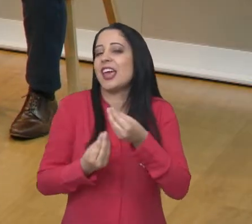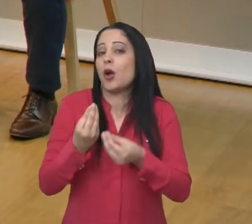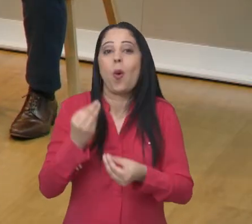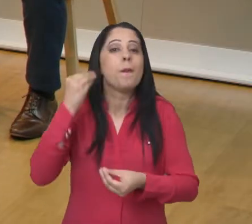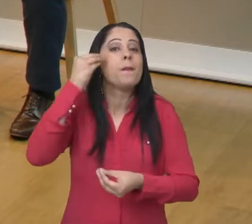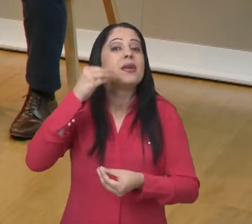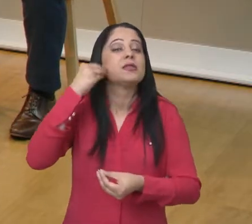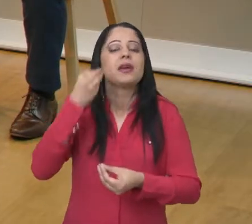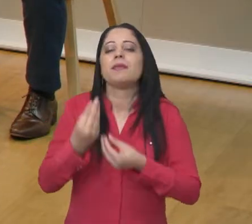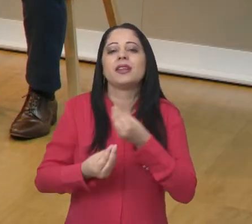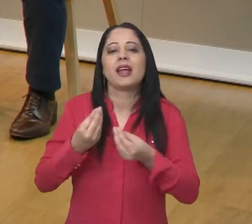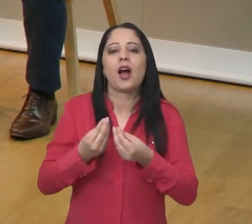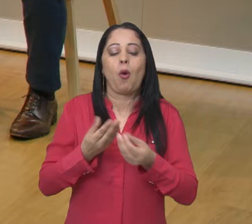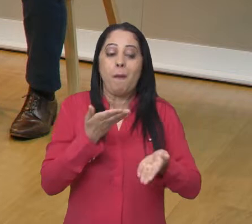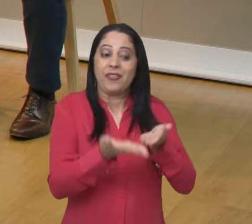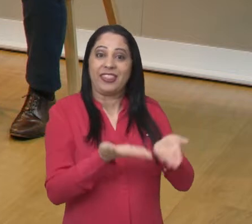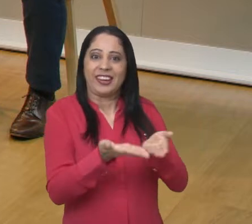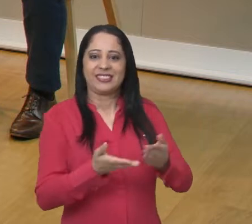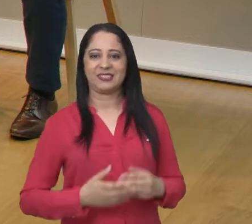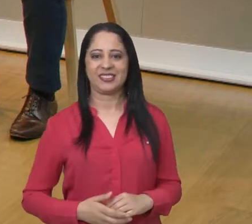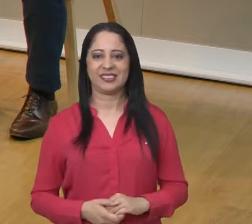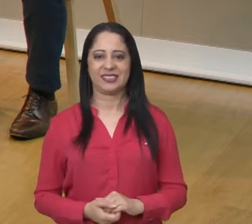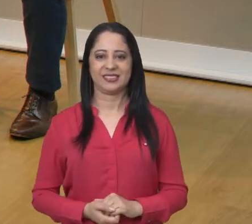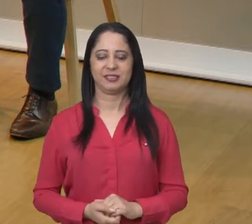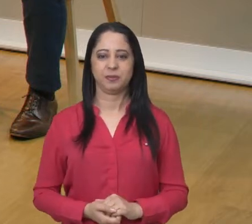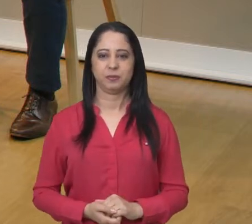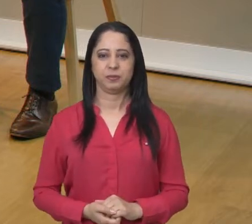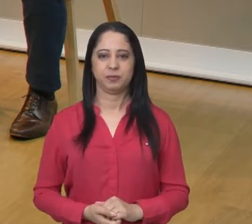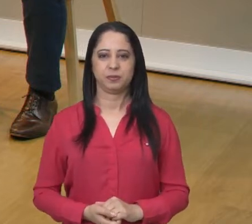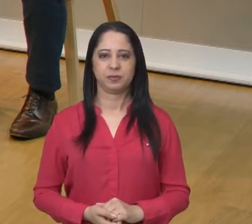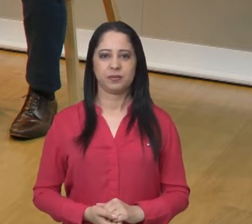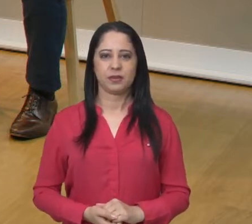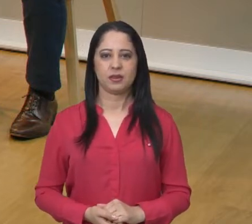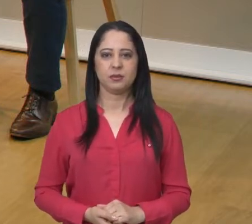dos benefícios da osteopatia.